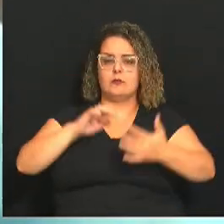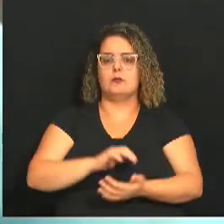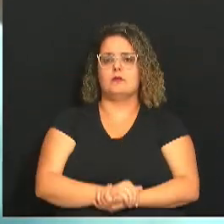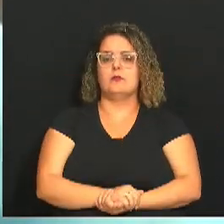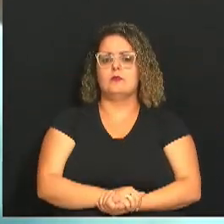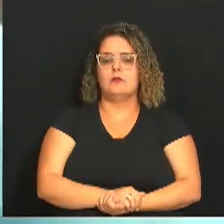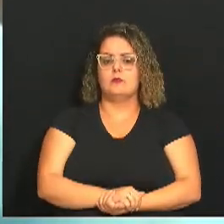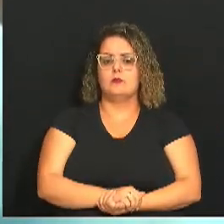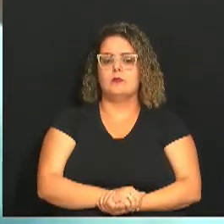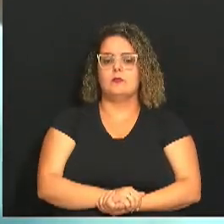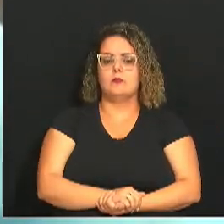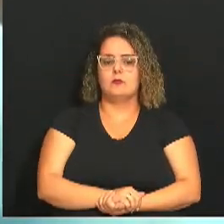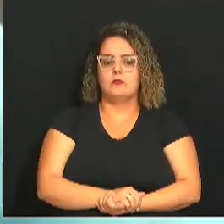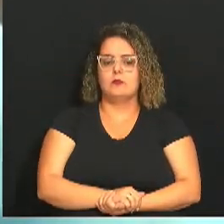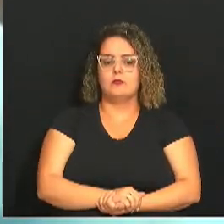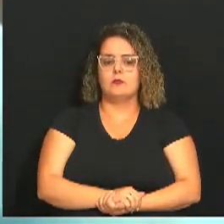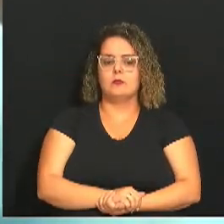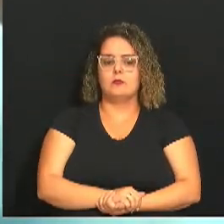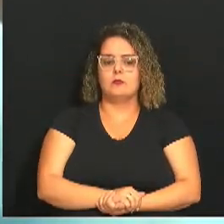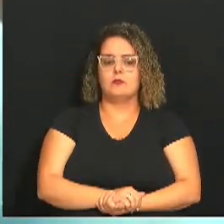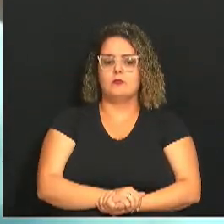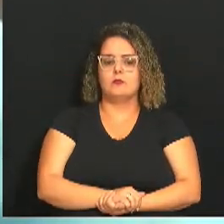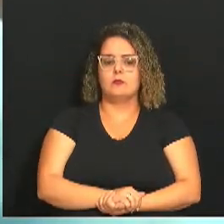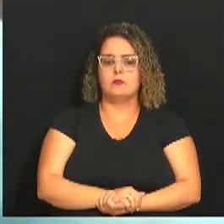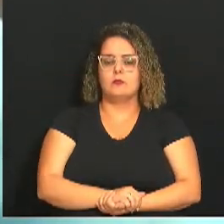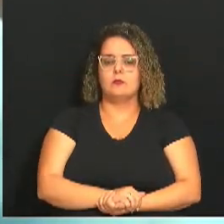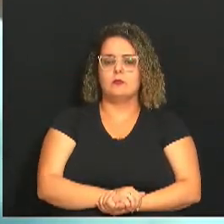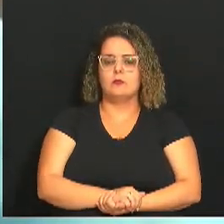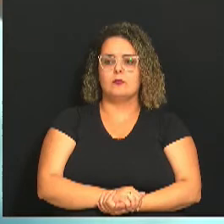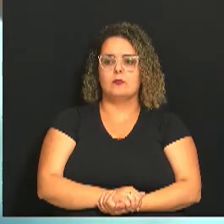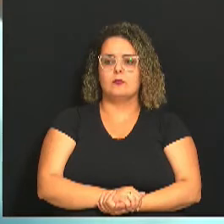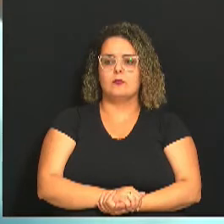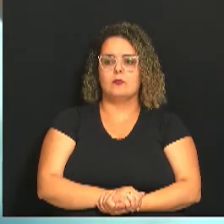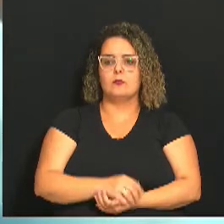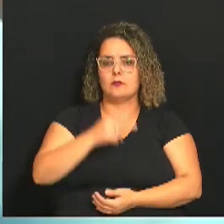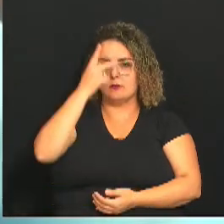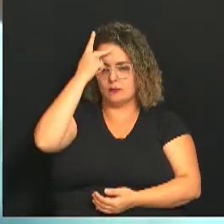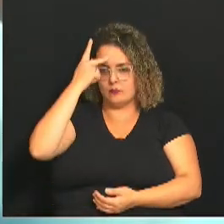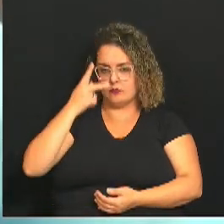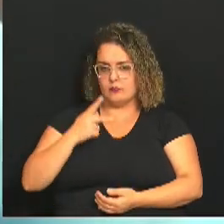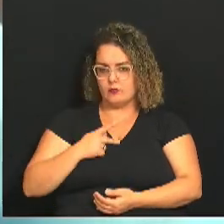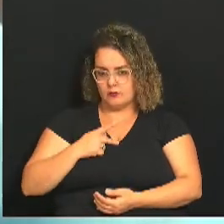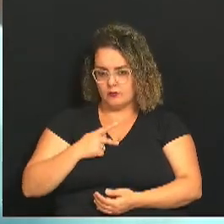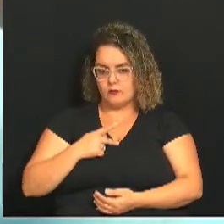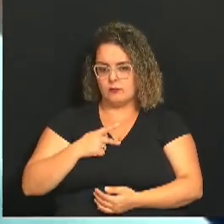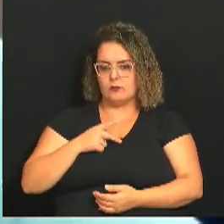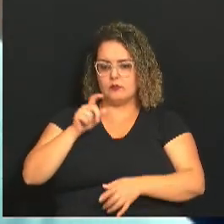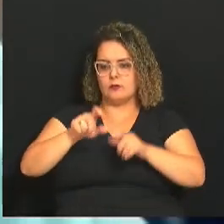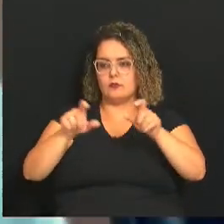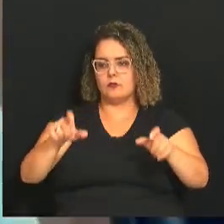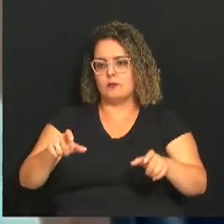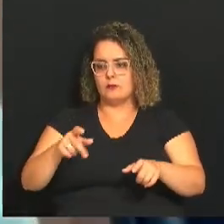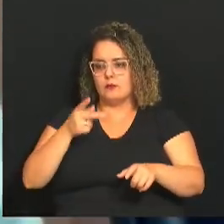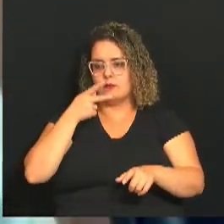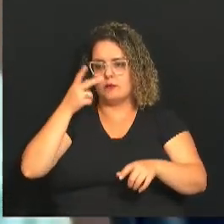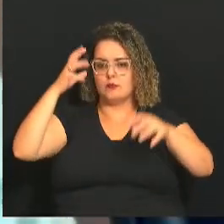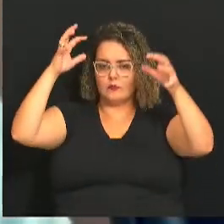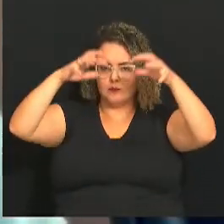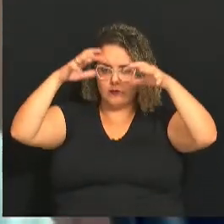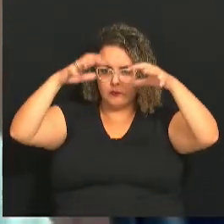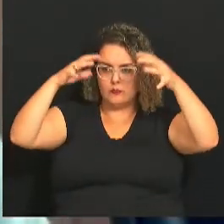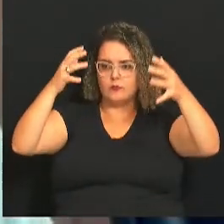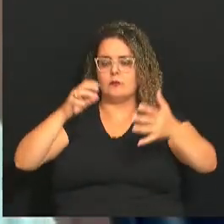elaborado pelo pessoal do INPE, que a própria população pode reportar eventos de chuva intensa, escorregamento de